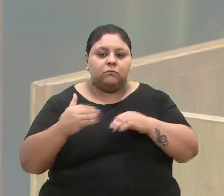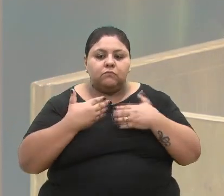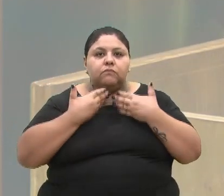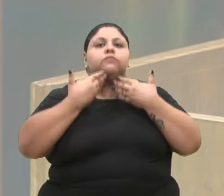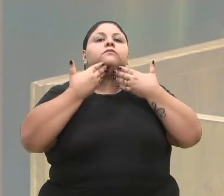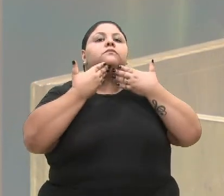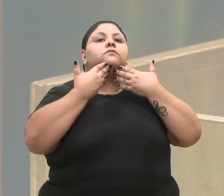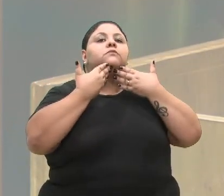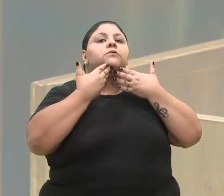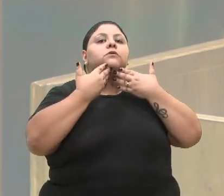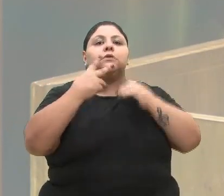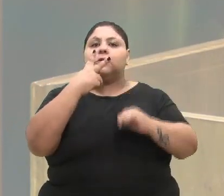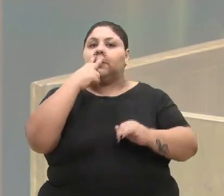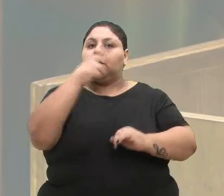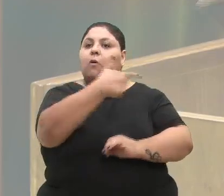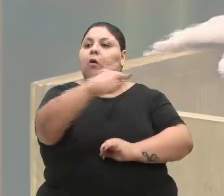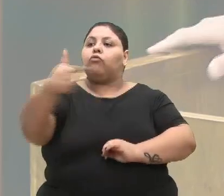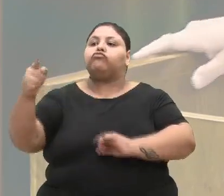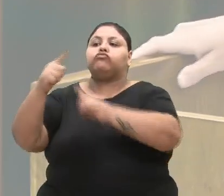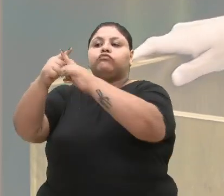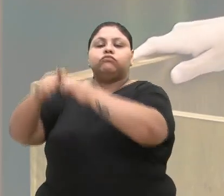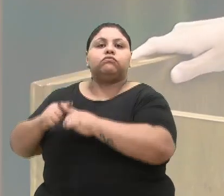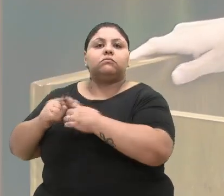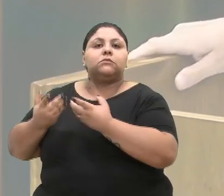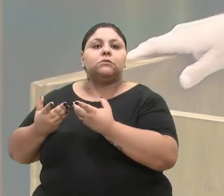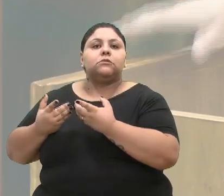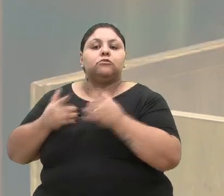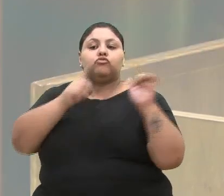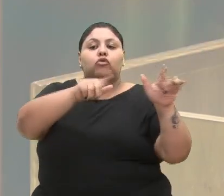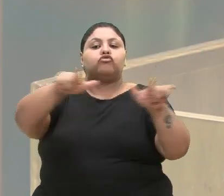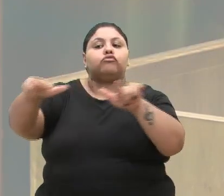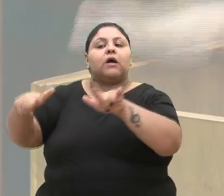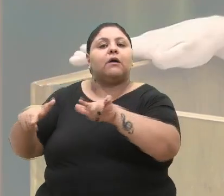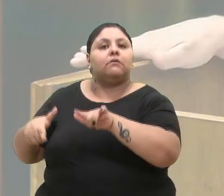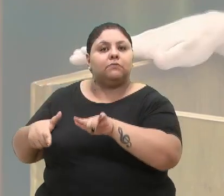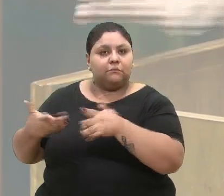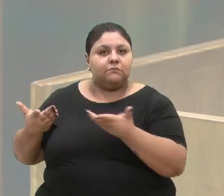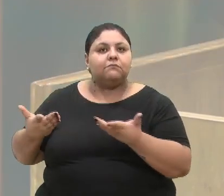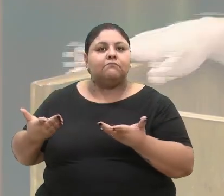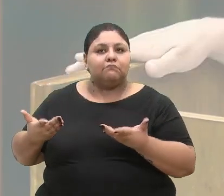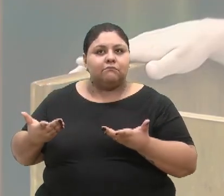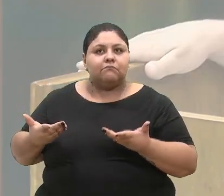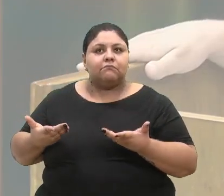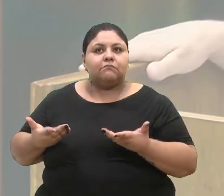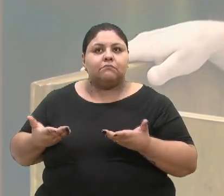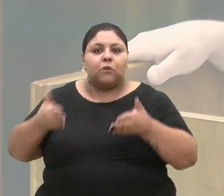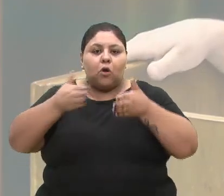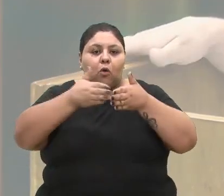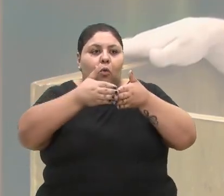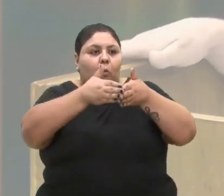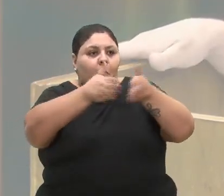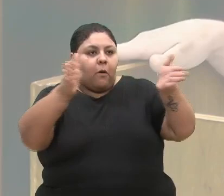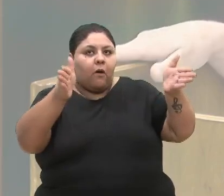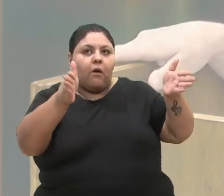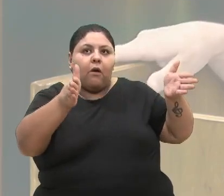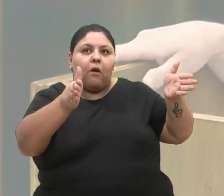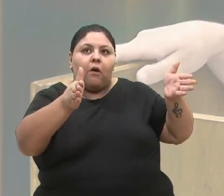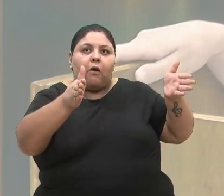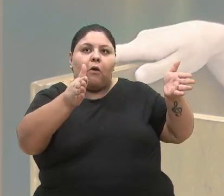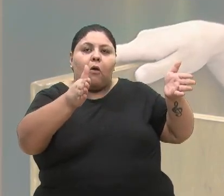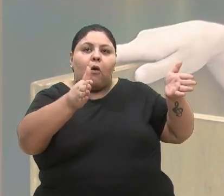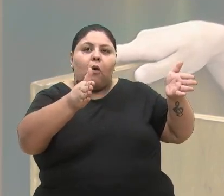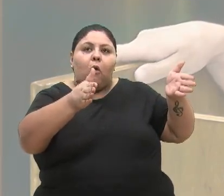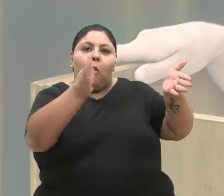erguida, como todas as vezes e em todos os lugares eu saí. De cabeça erguida, com a porta aberta, com uma carta de